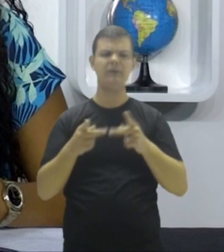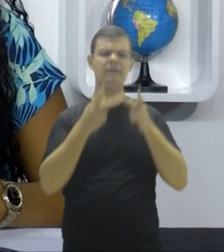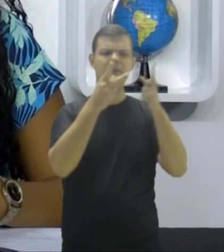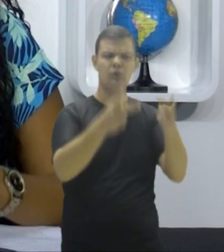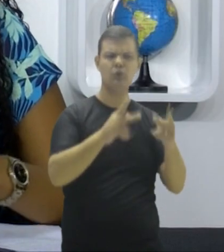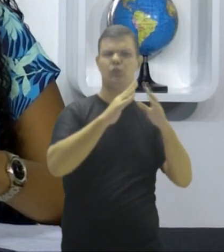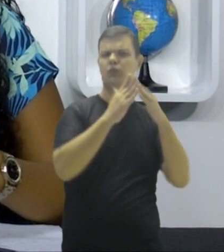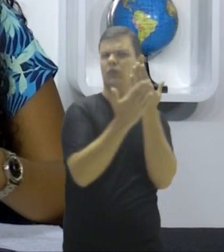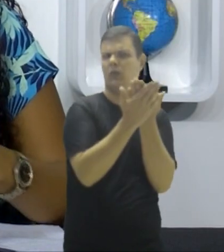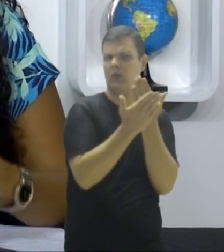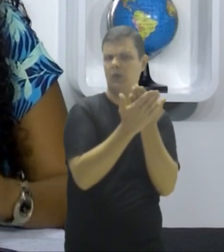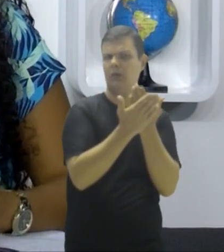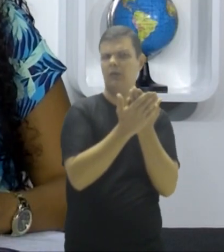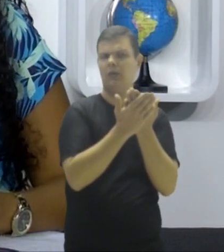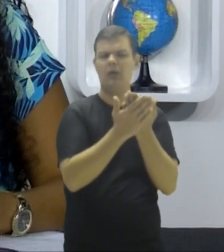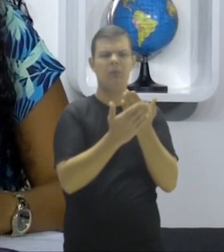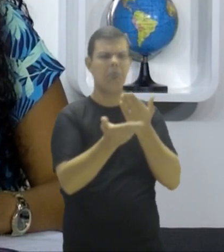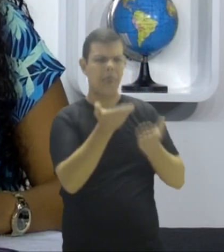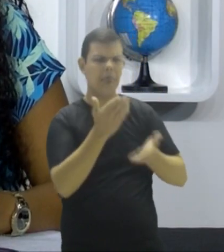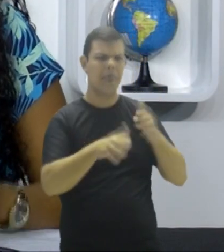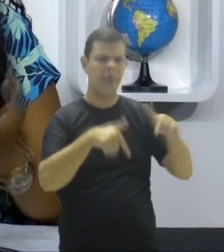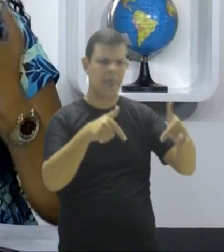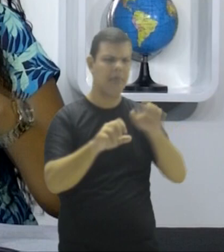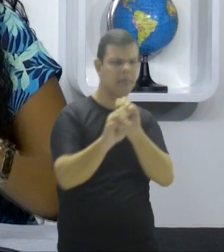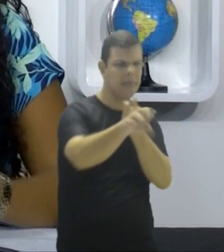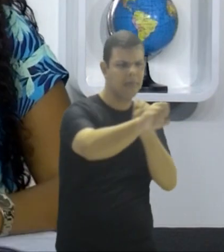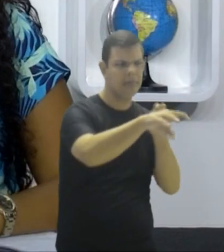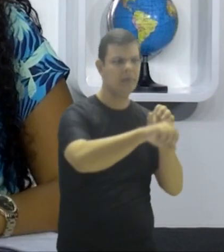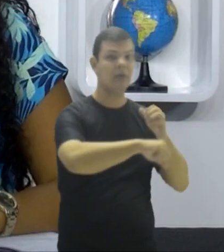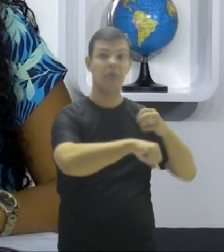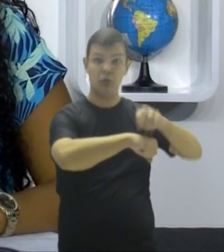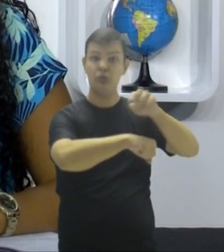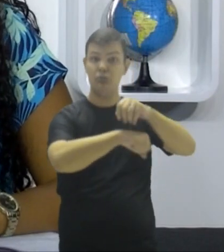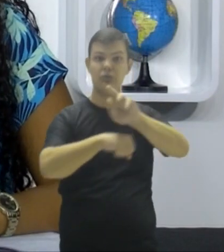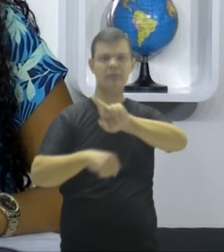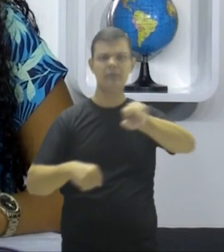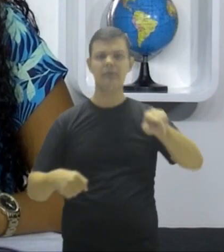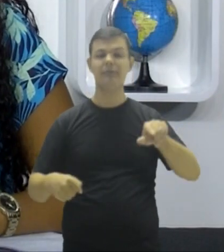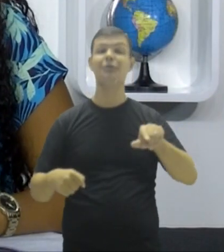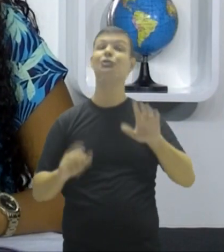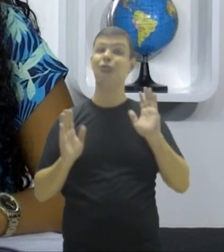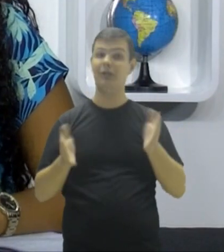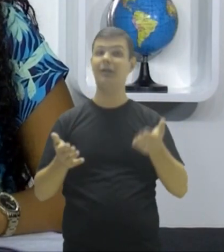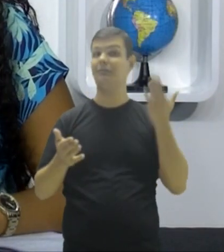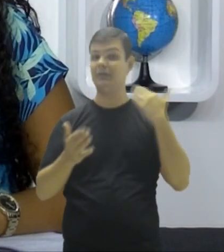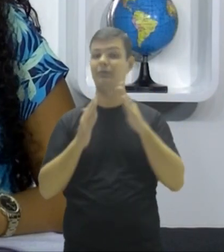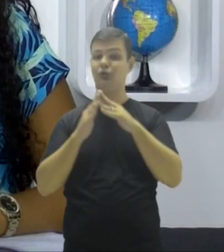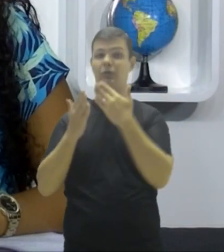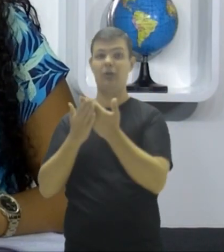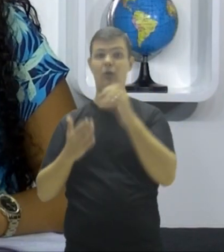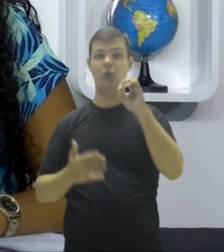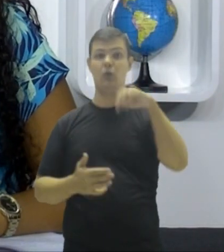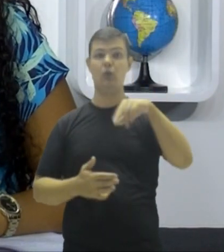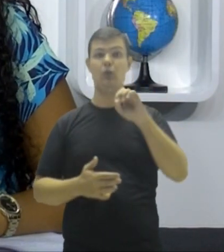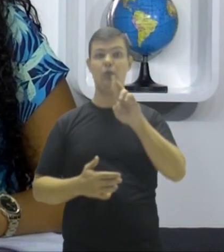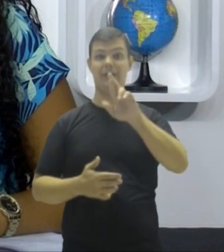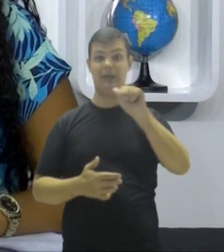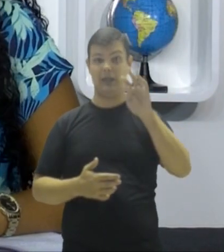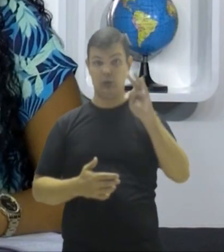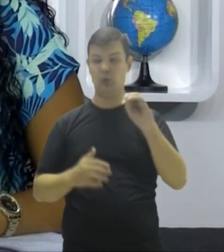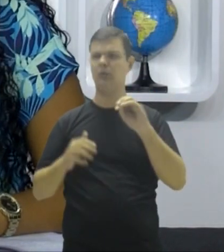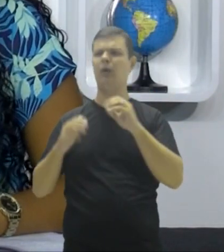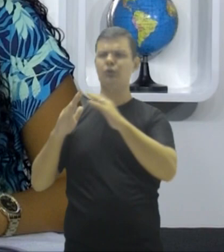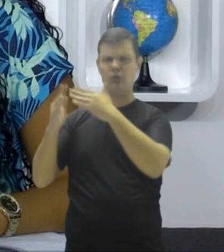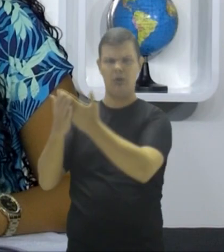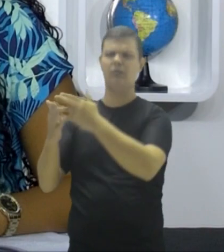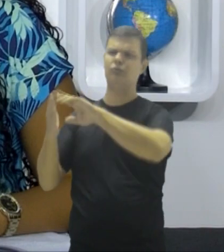as escolas, eles fazem ações de educação ambiental. Inclusive, já visitaram a Escola Honorato Figueiras e muitas outras escolas